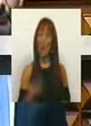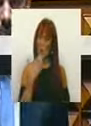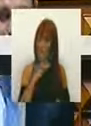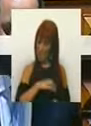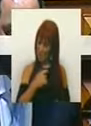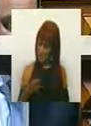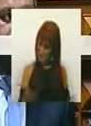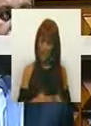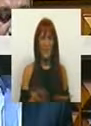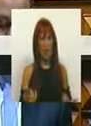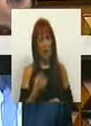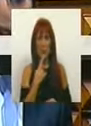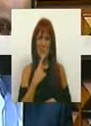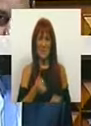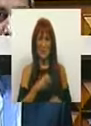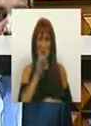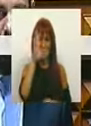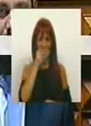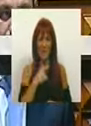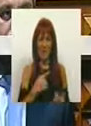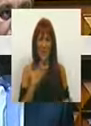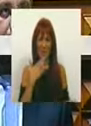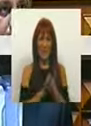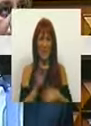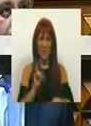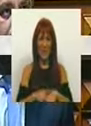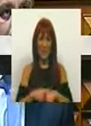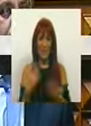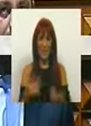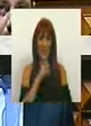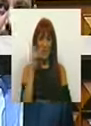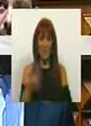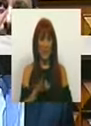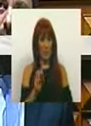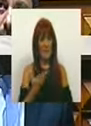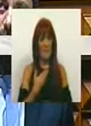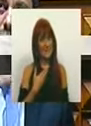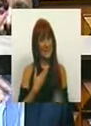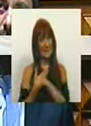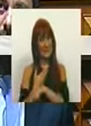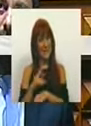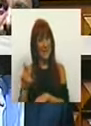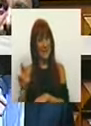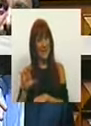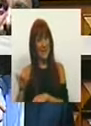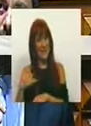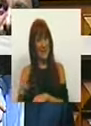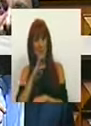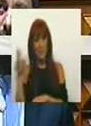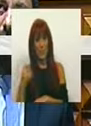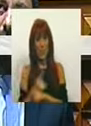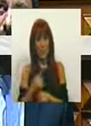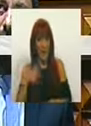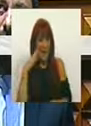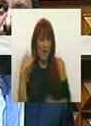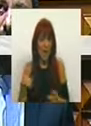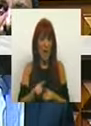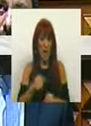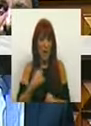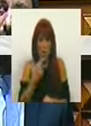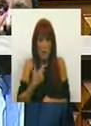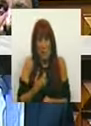obrigado, Sr. Presidente. Eu percebo bem que o Sr. Primeiro-Ministro quer utilizar o tempo que tem para responder ao PSD, para responder ao CDS, já porque uma razão simples, a nós